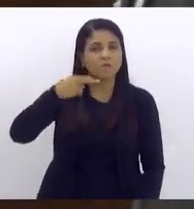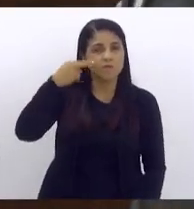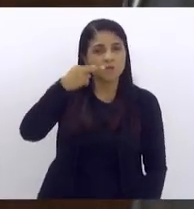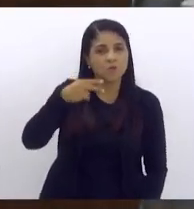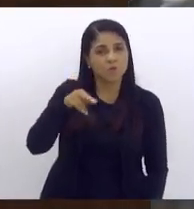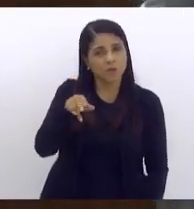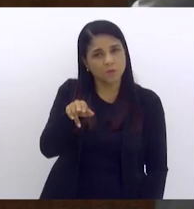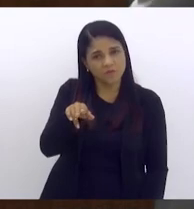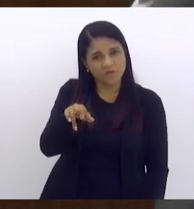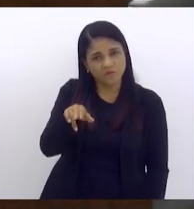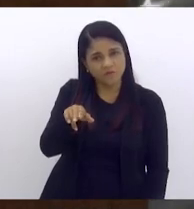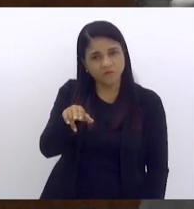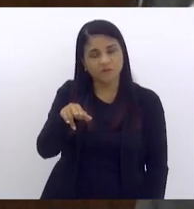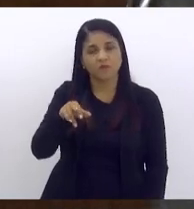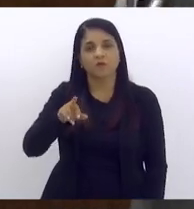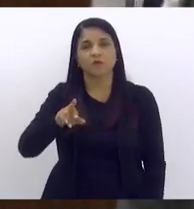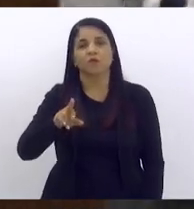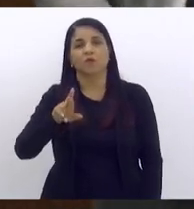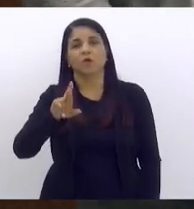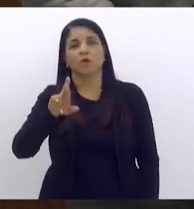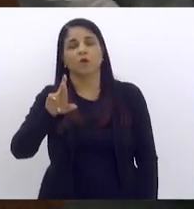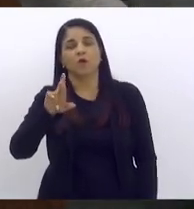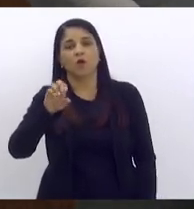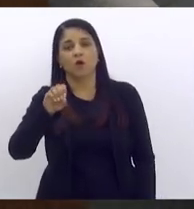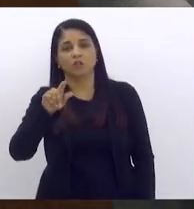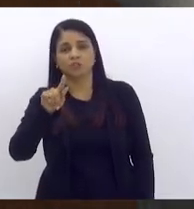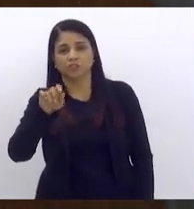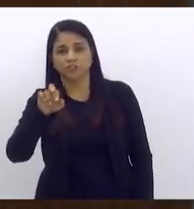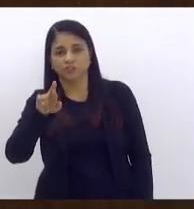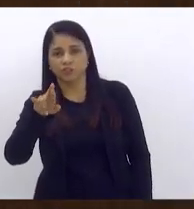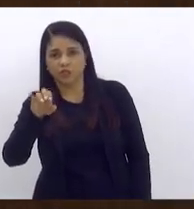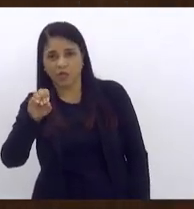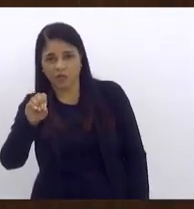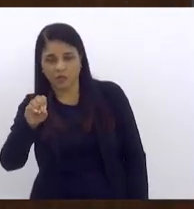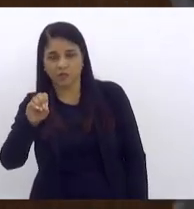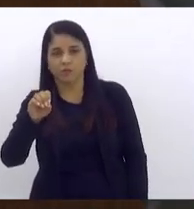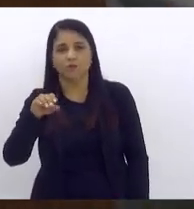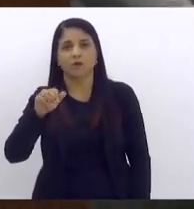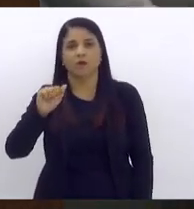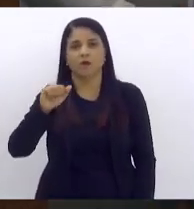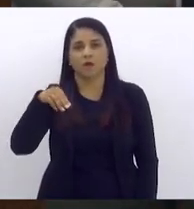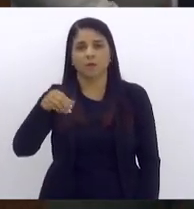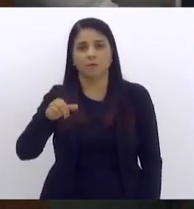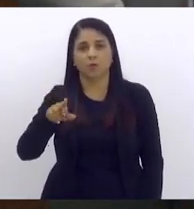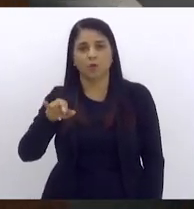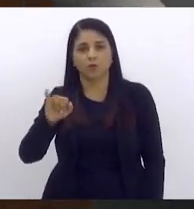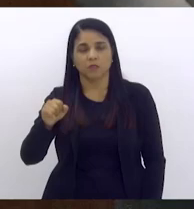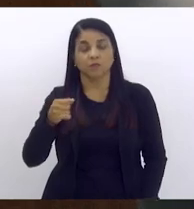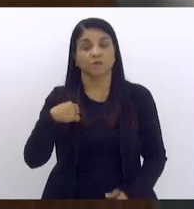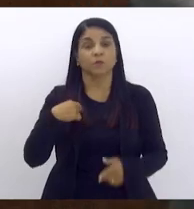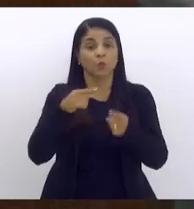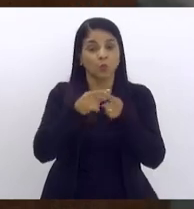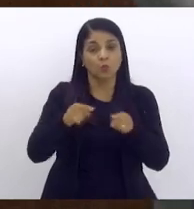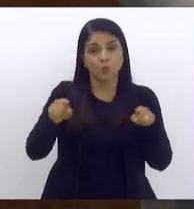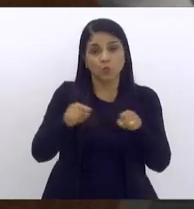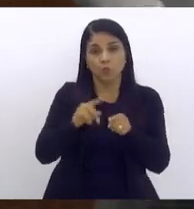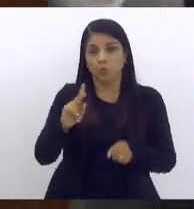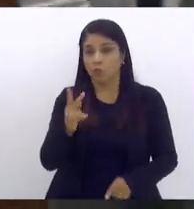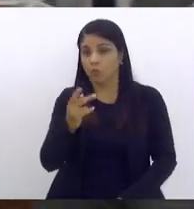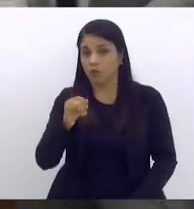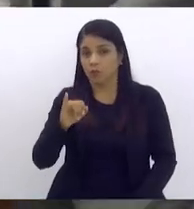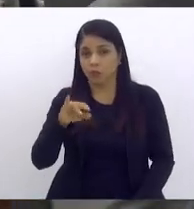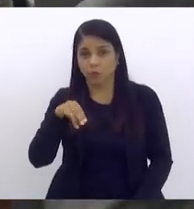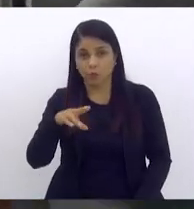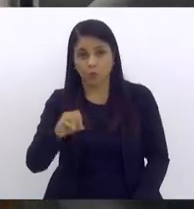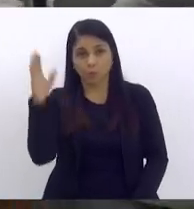Câmara dos Vereadores do Rio de Janeiro, que é a questão do hino nacional brasileiro para as crianças nas escolas do município